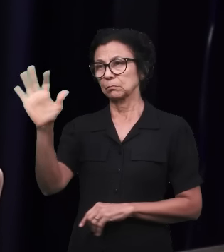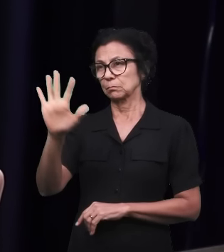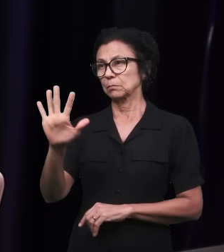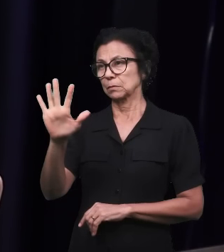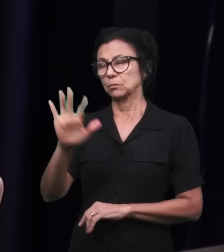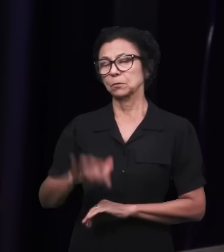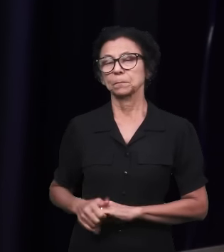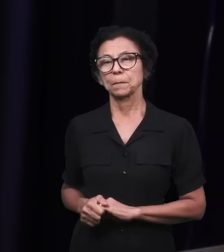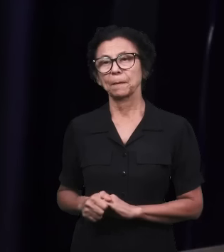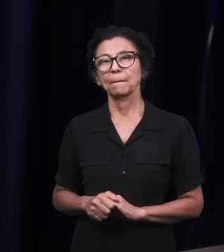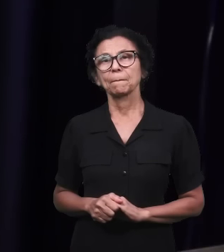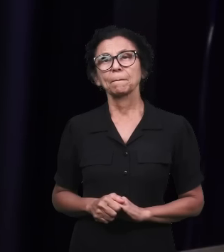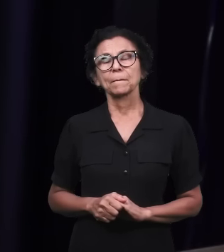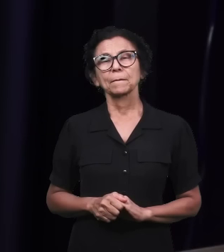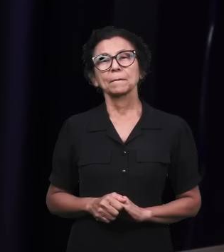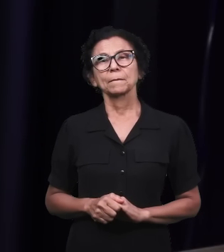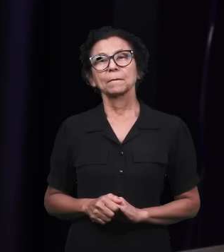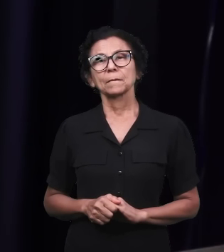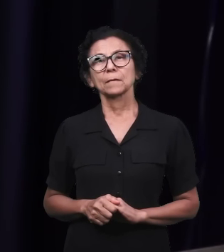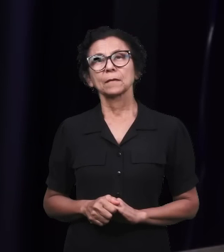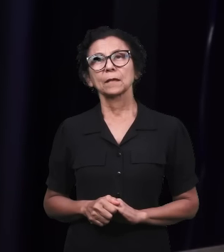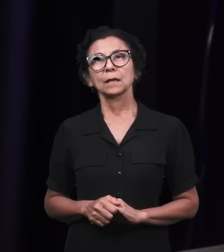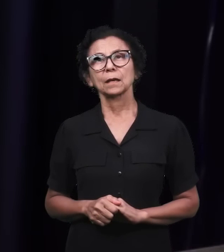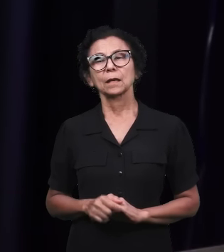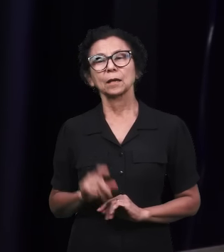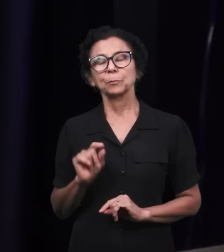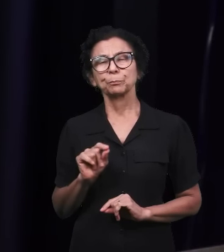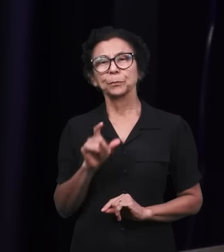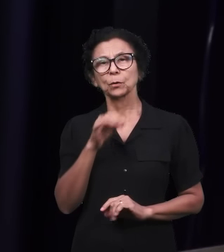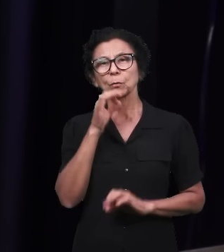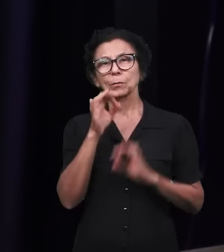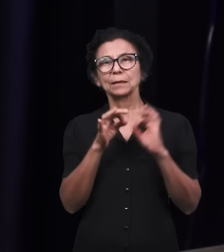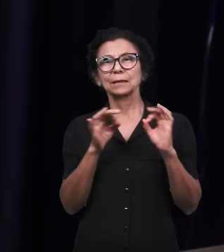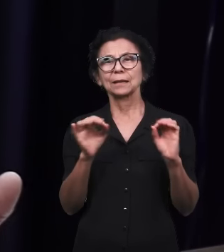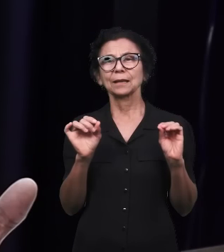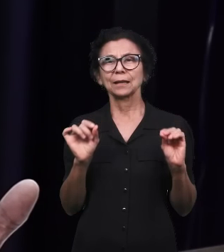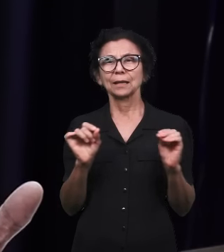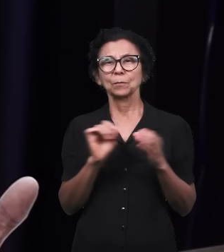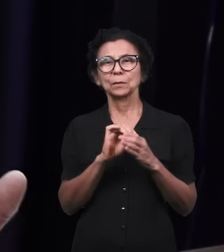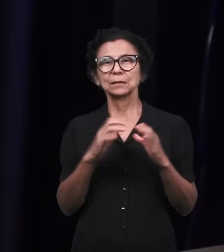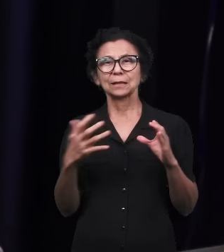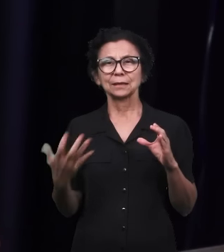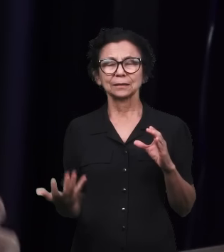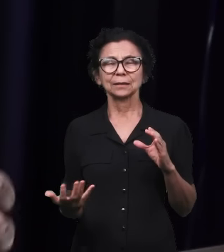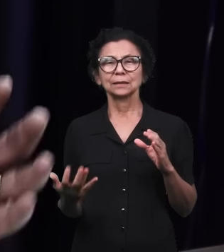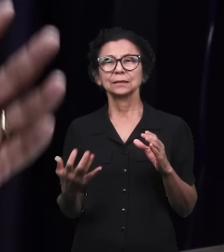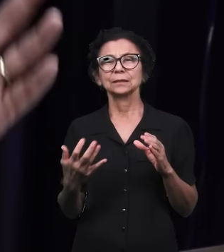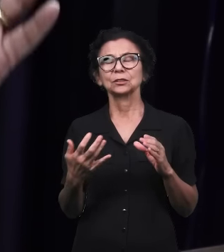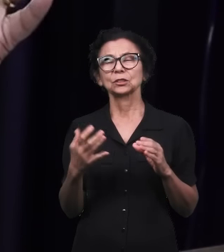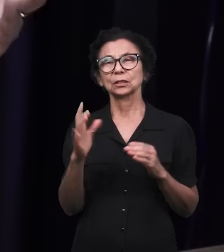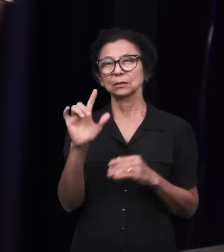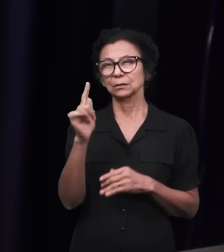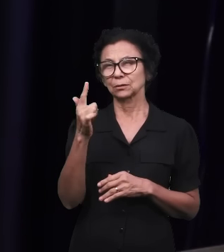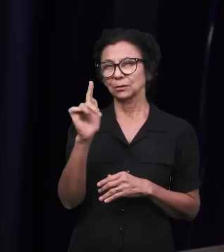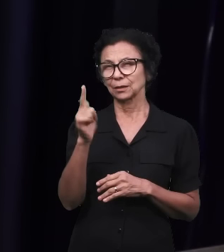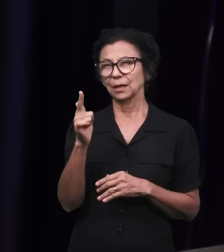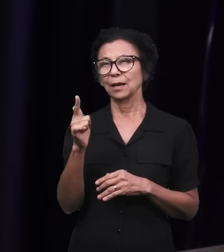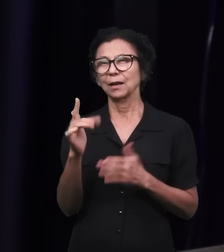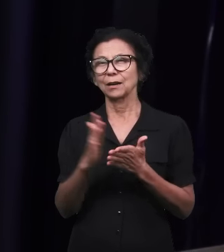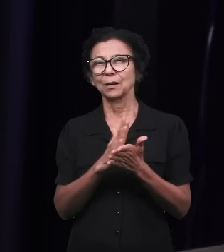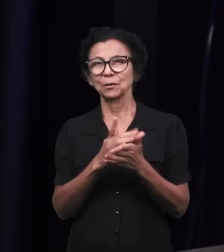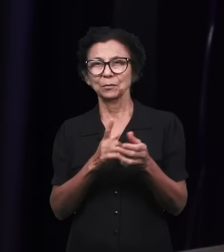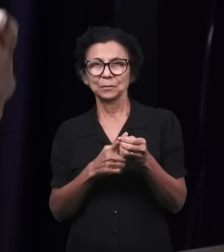abordarmos sobre alguns aspectos geográficos, né, de algumas cidades que nós